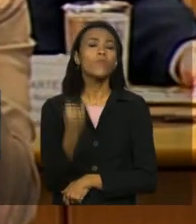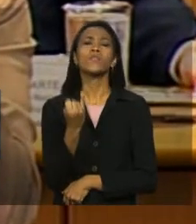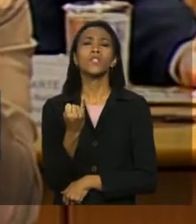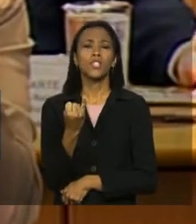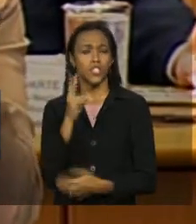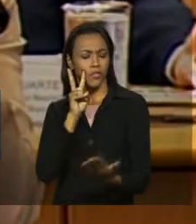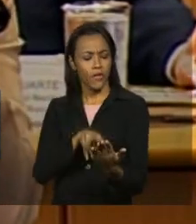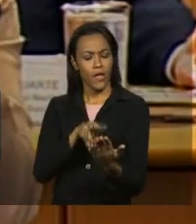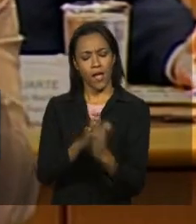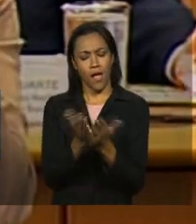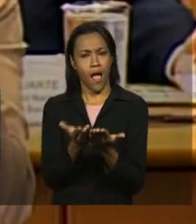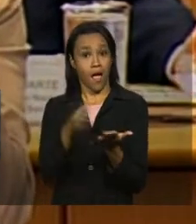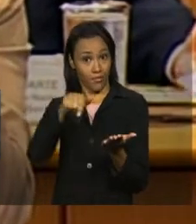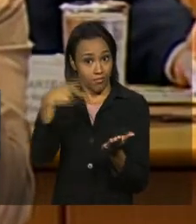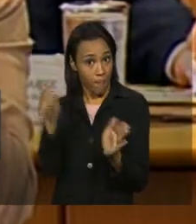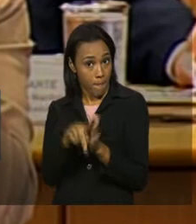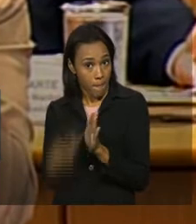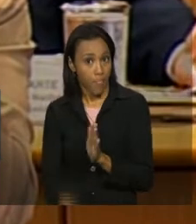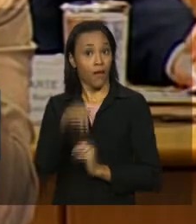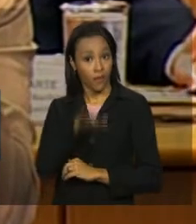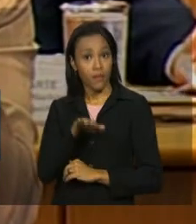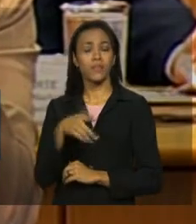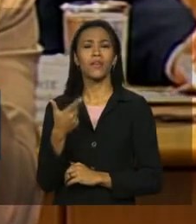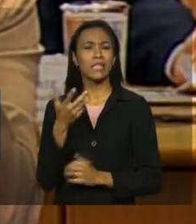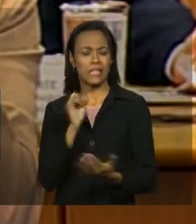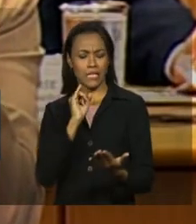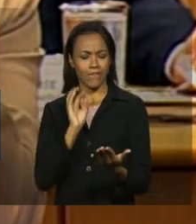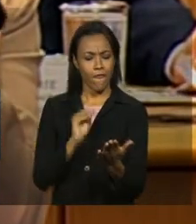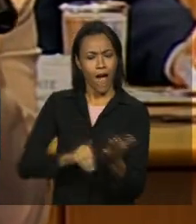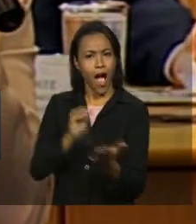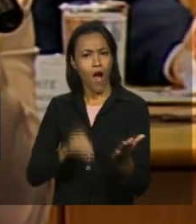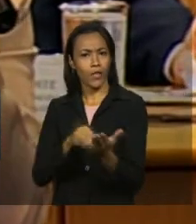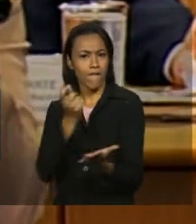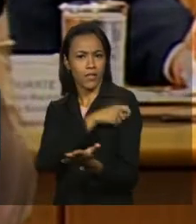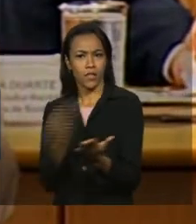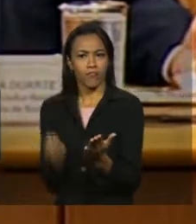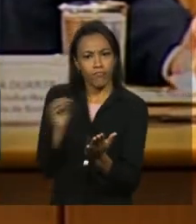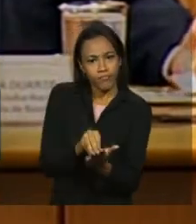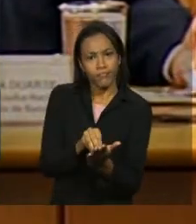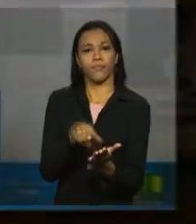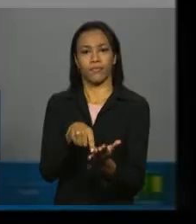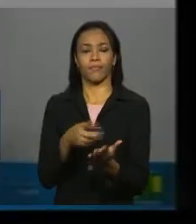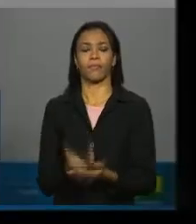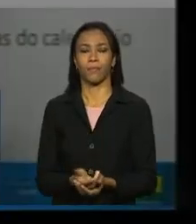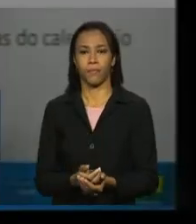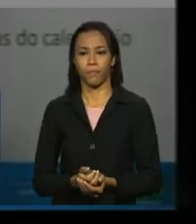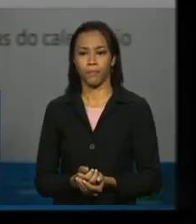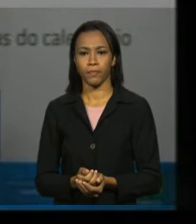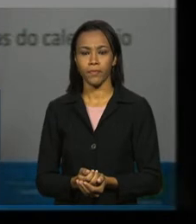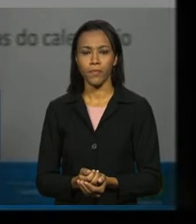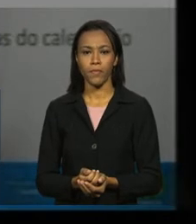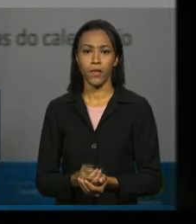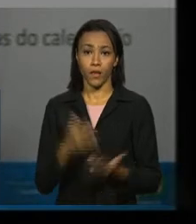avaliar a caderneta da Criança e completar Caso haja alguma vacina que não esteja com seu esquema e pode